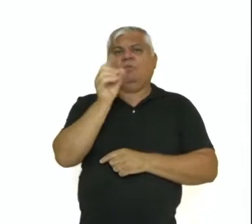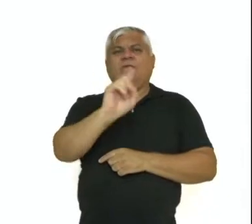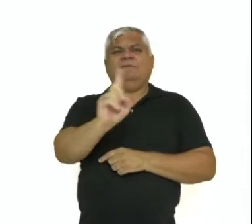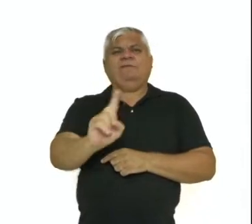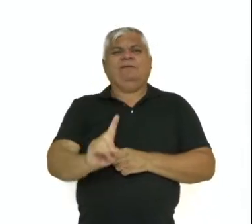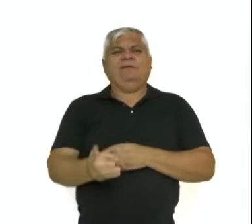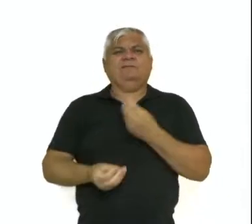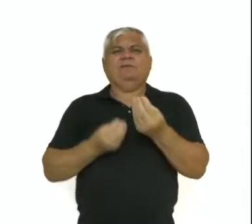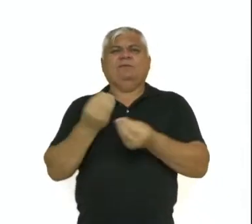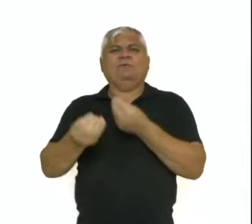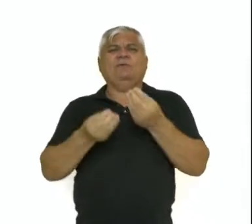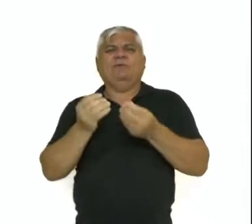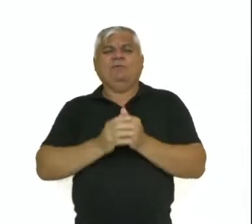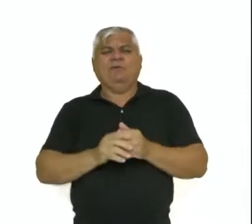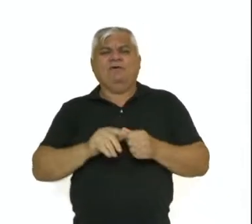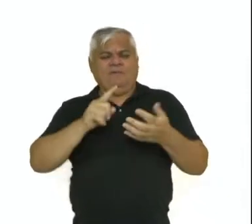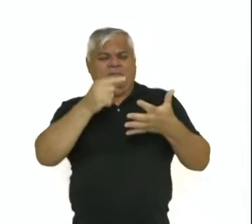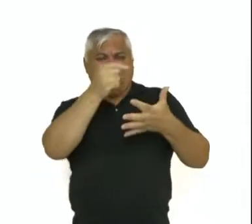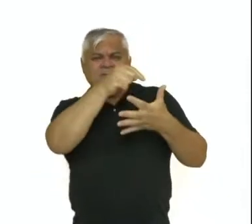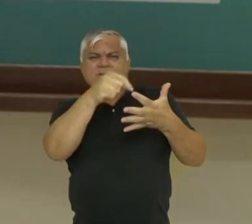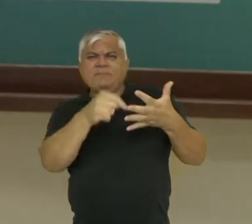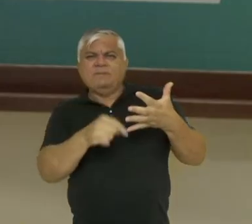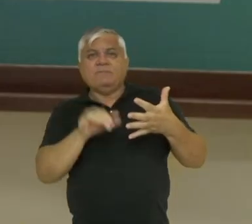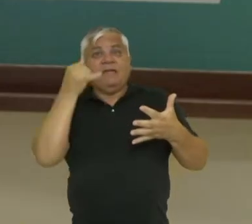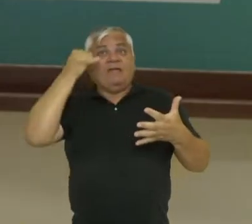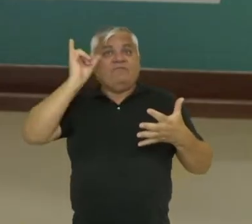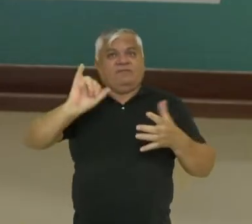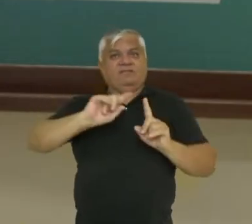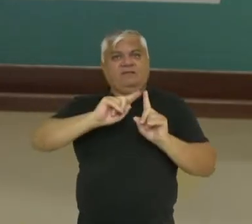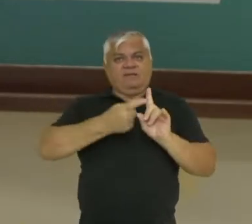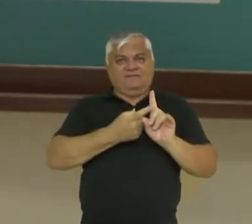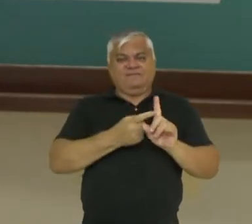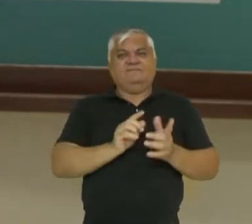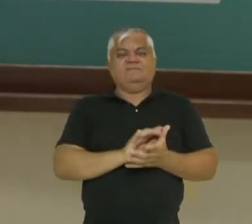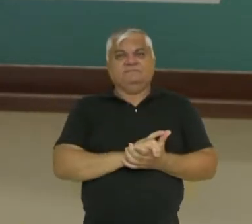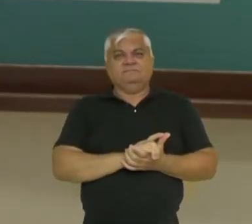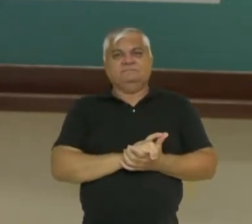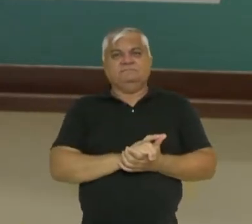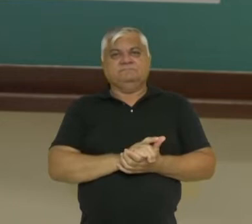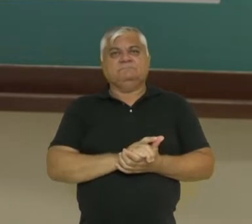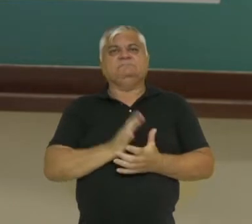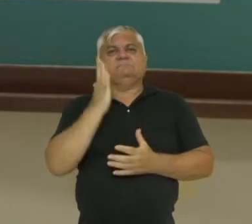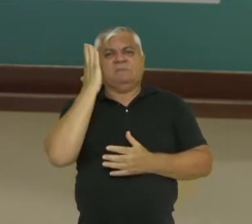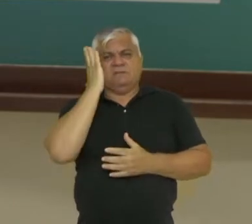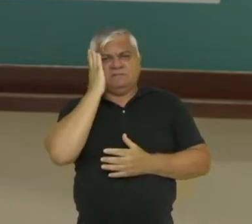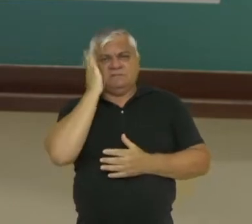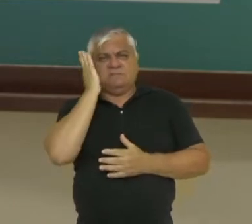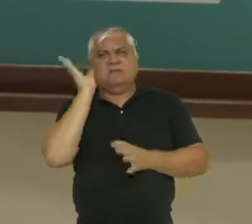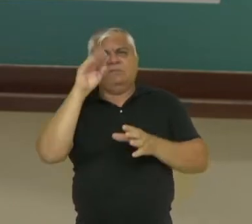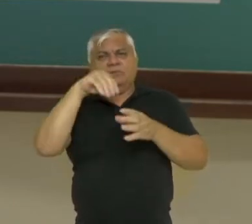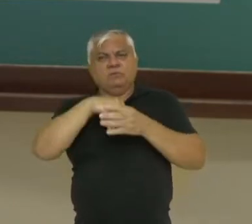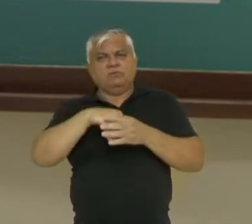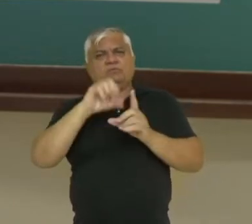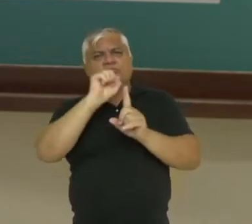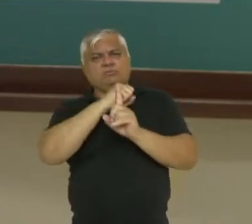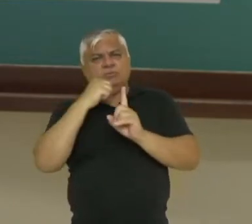não utilizaram os meios para evitá-lo. A gente entende que na sociedade como um